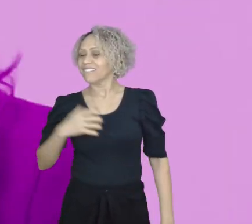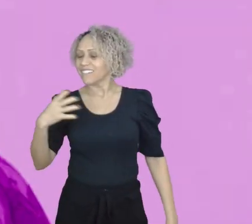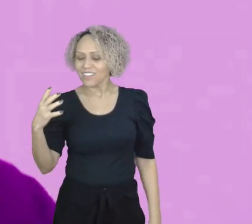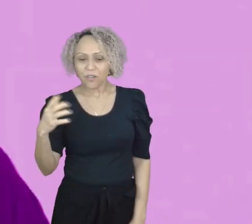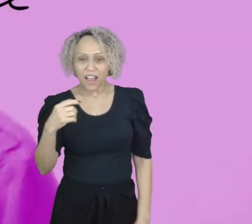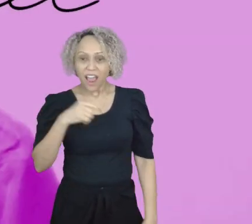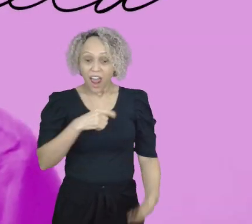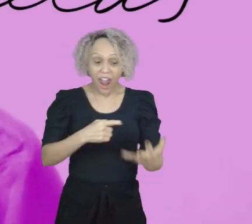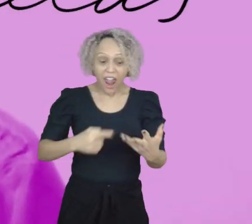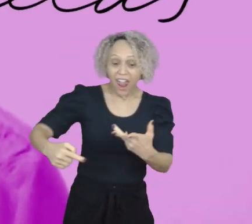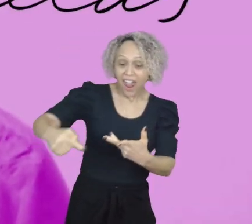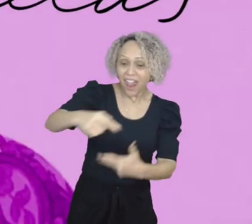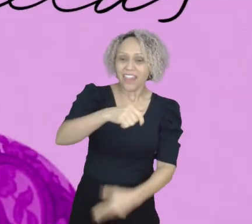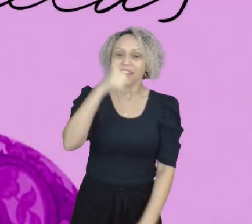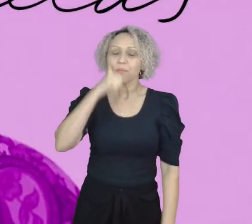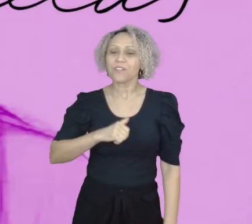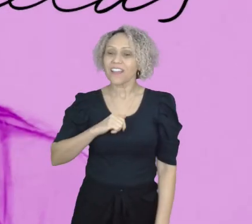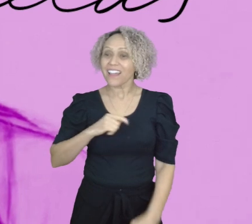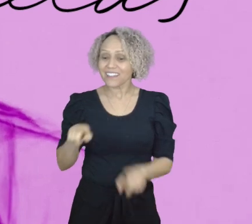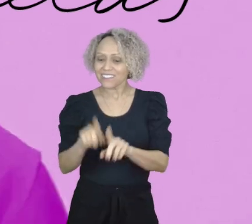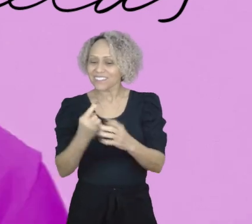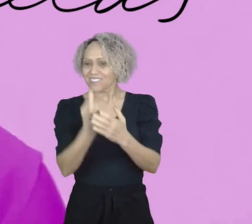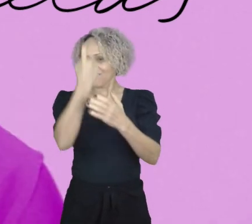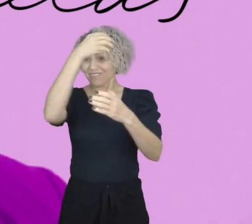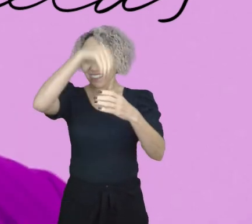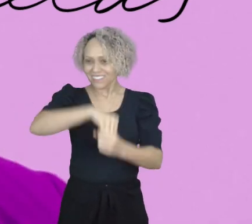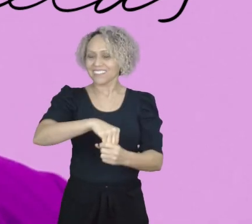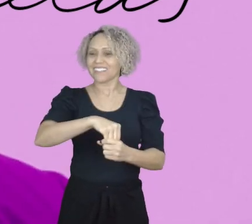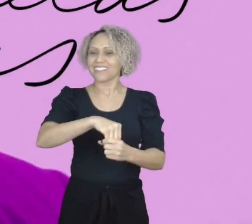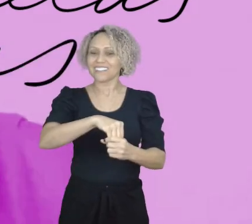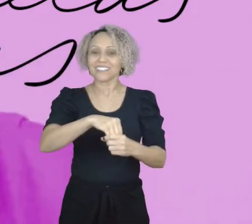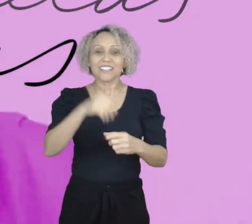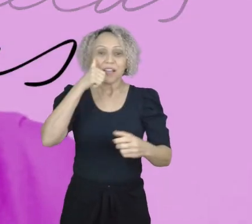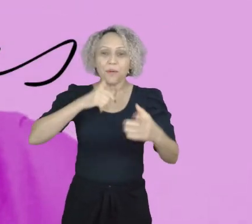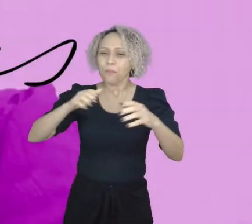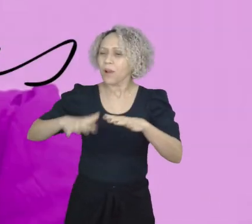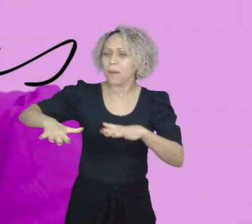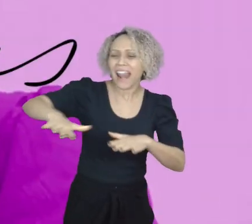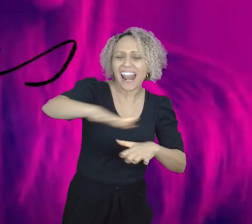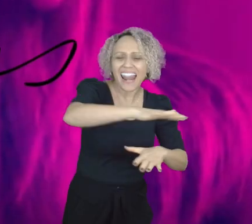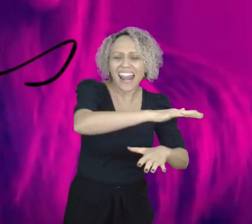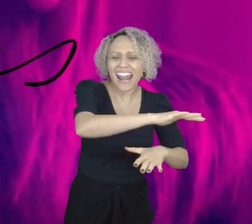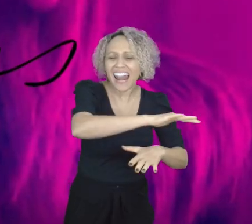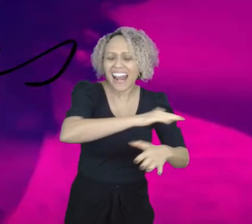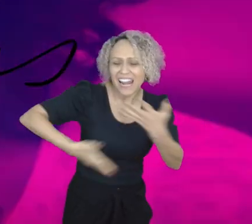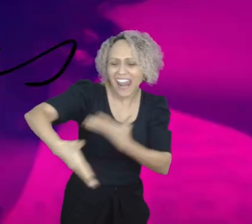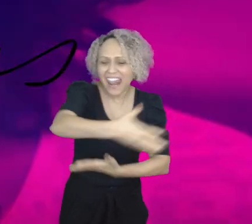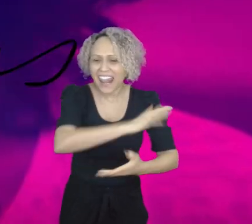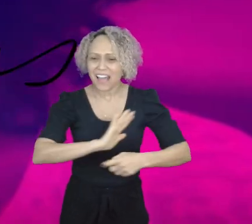Eu sou uma delas, são elas por elas, ocupando os espaços de